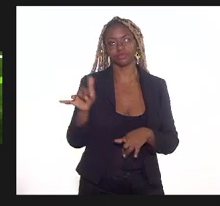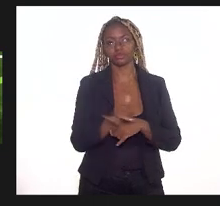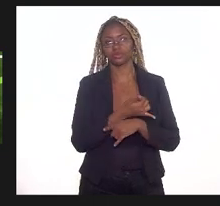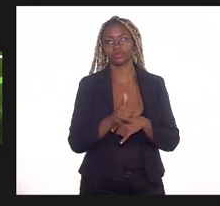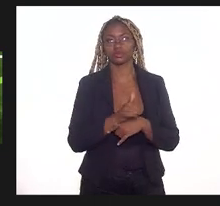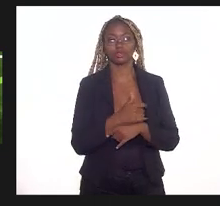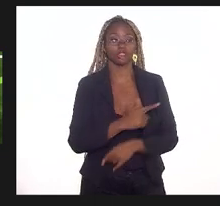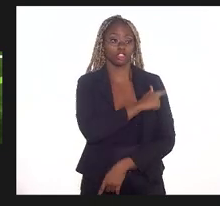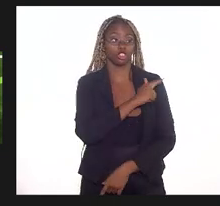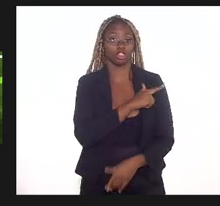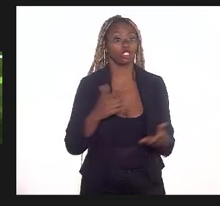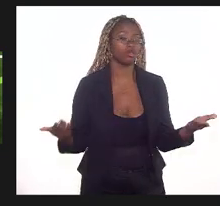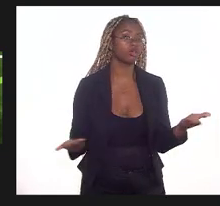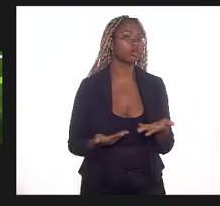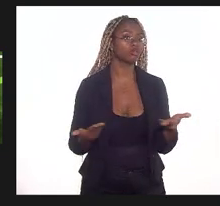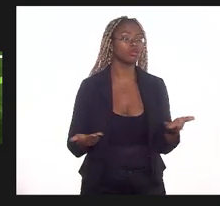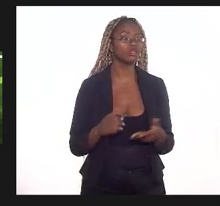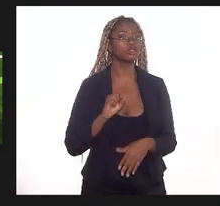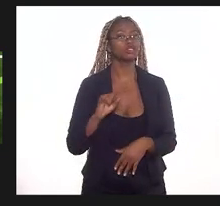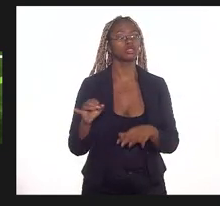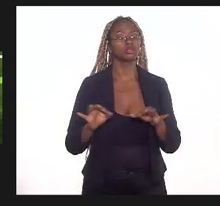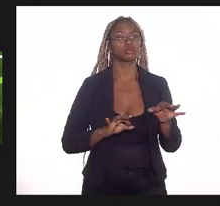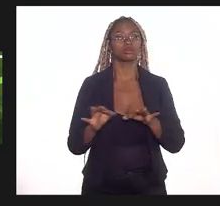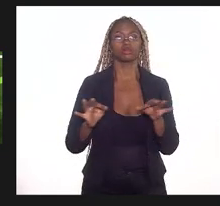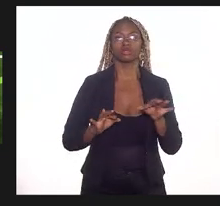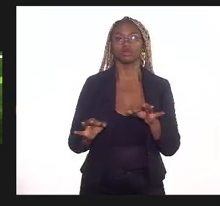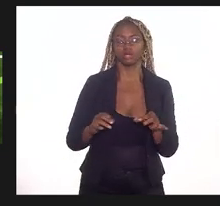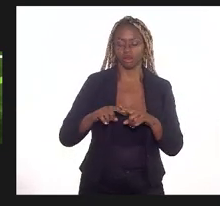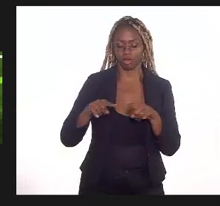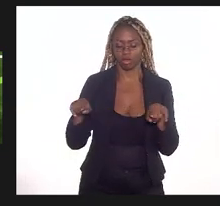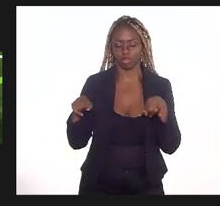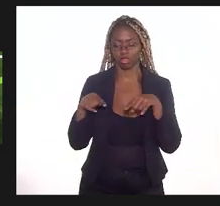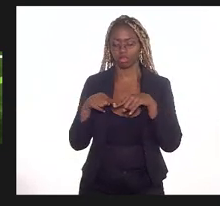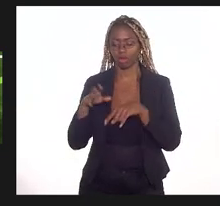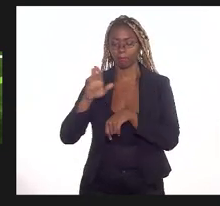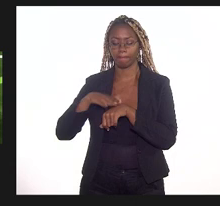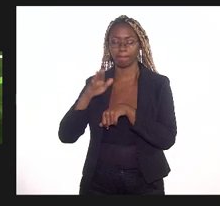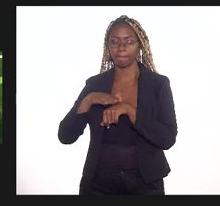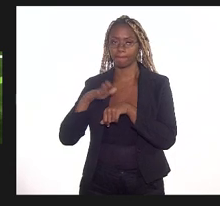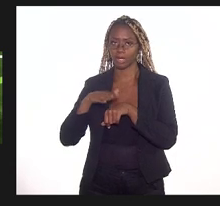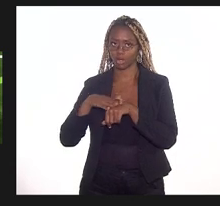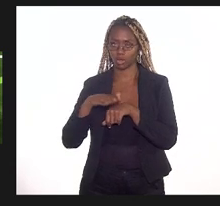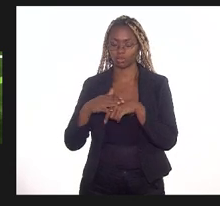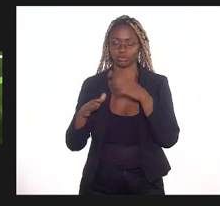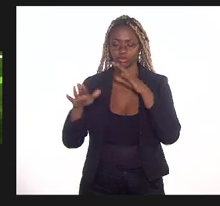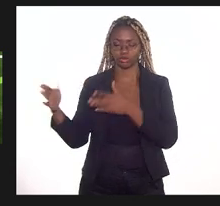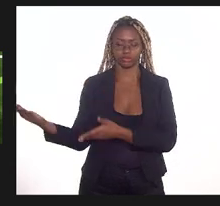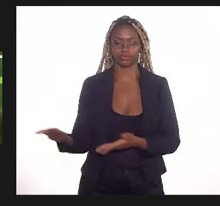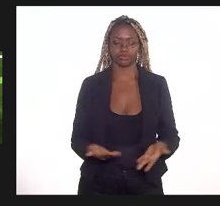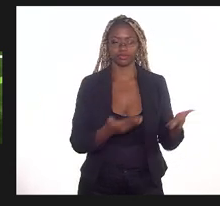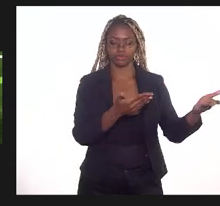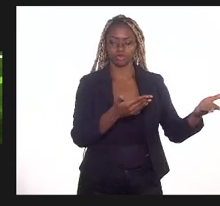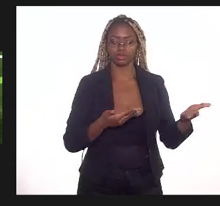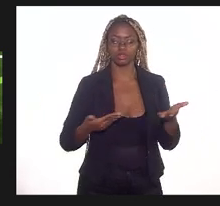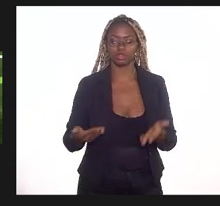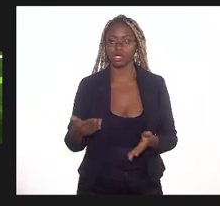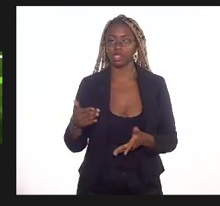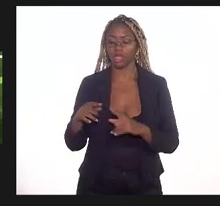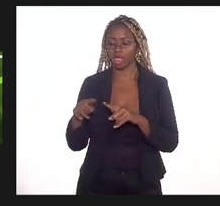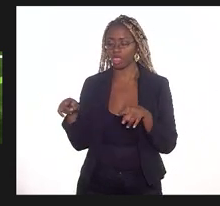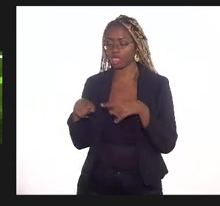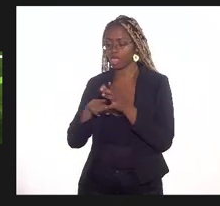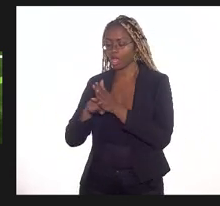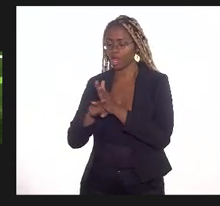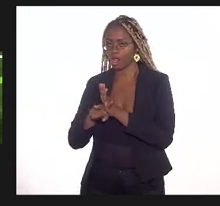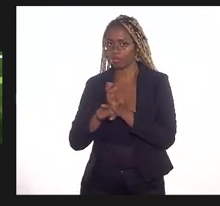nesse momento. Se vai ser a construção de um laboratório próprio, se vai ser um chamamento público para laboratórios privados, se vai